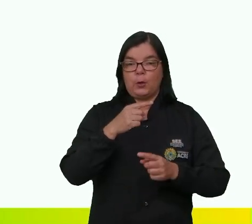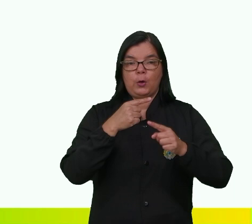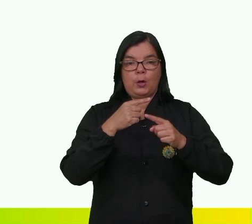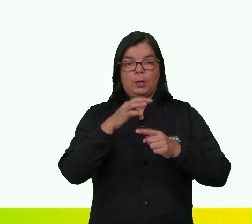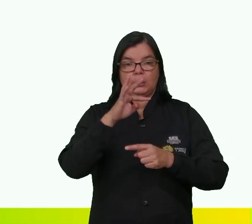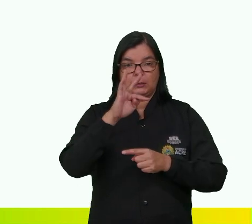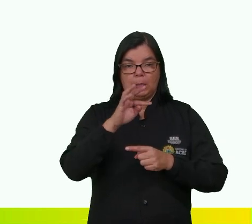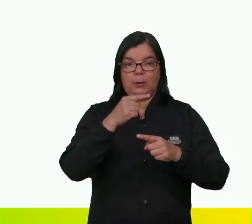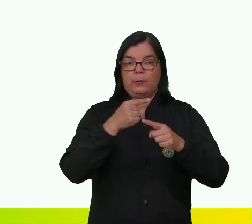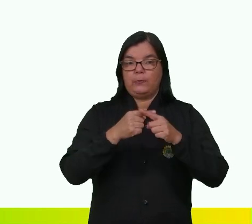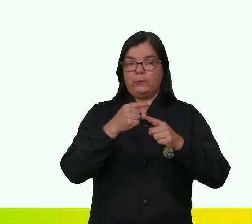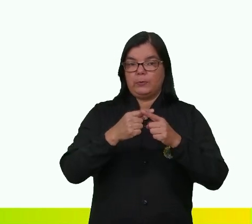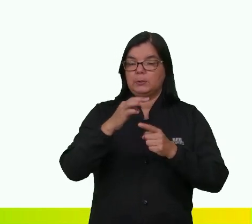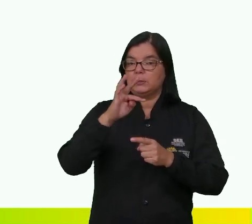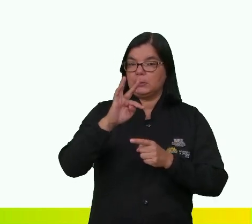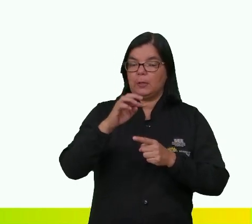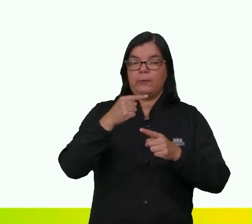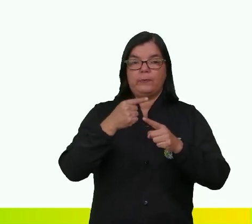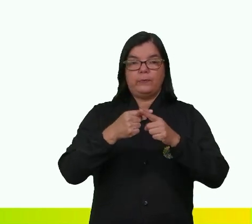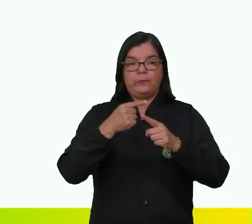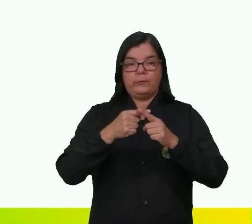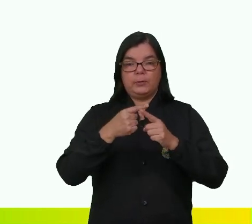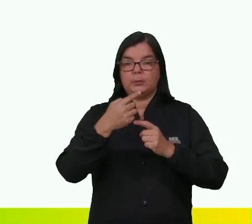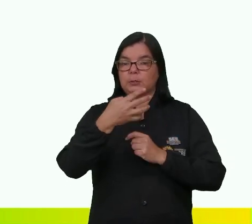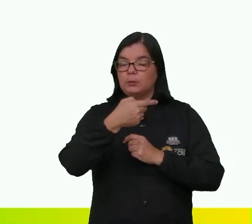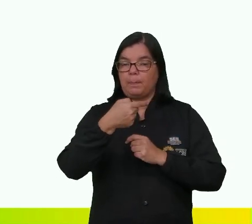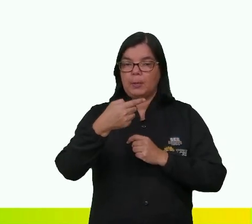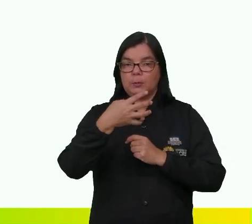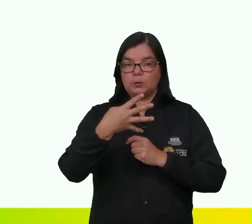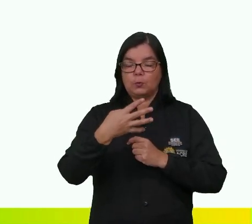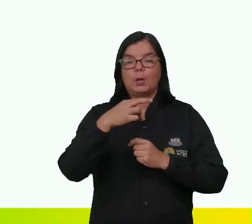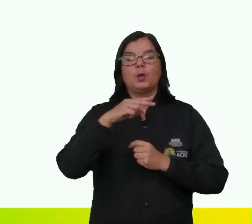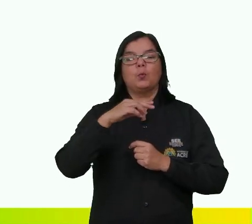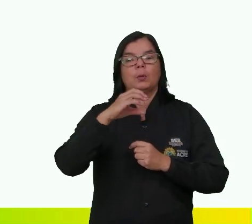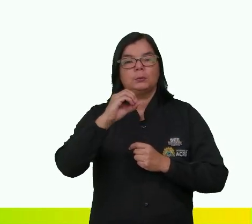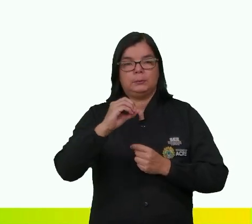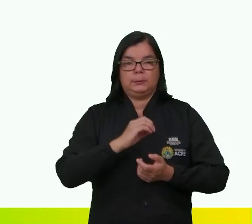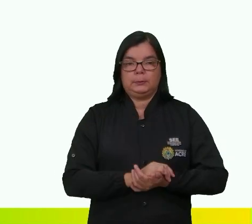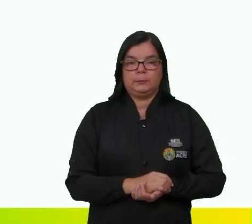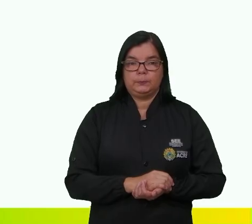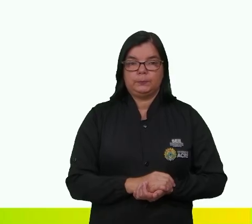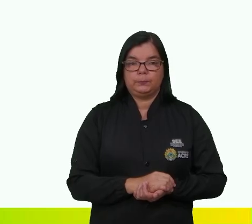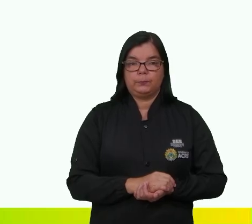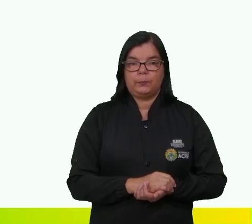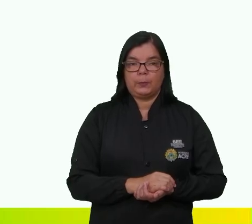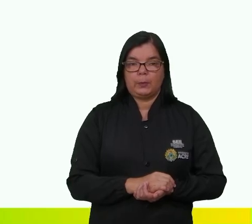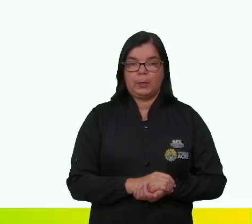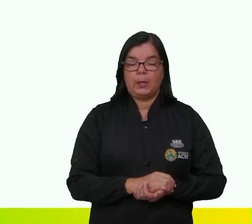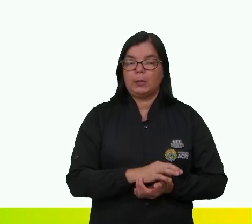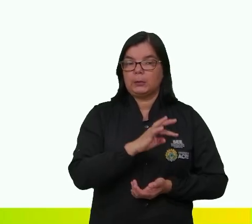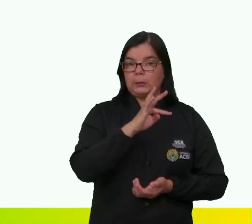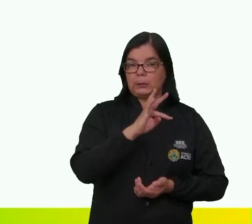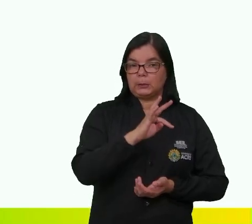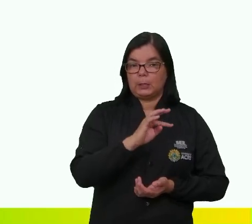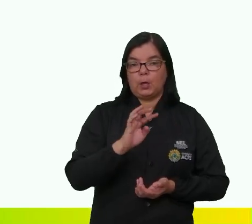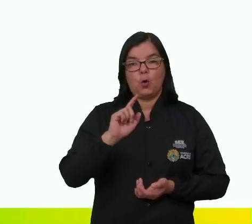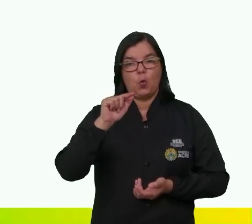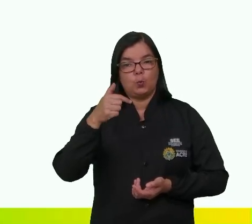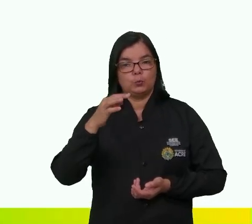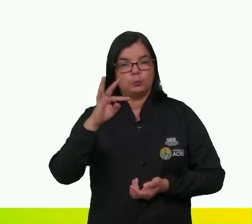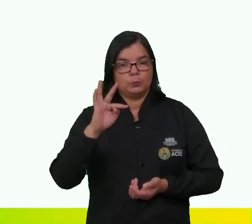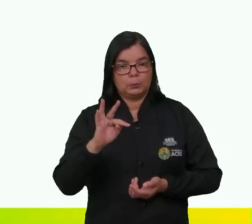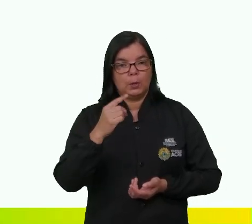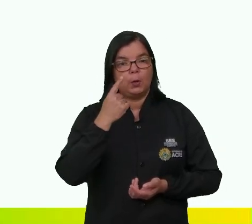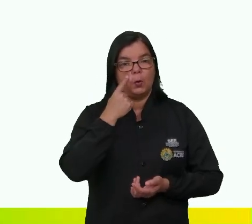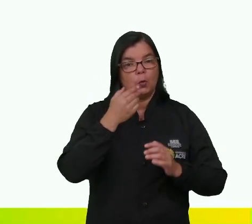vezes t menos 4, igual a zero. Aqui tem um fator t e aqui tem outro fator t. Então,